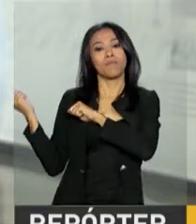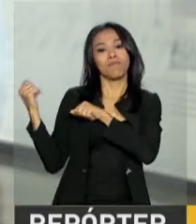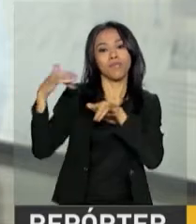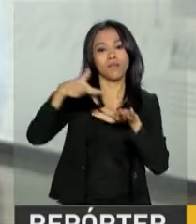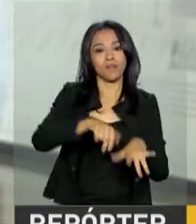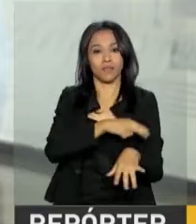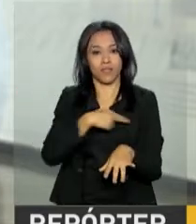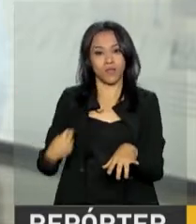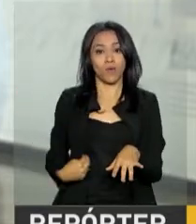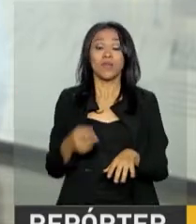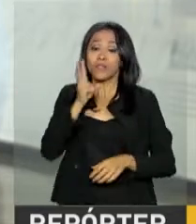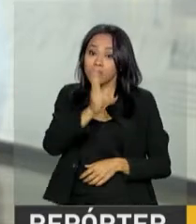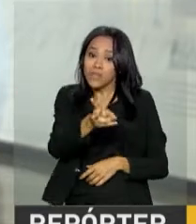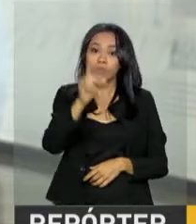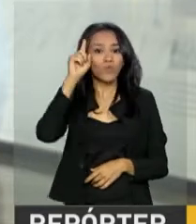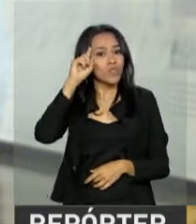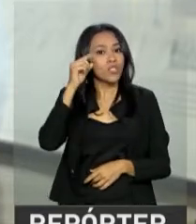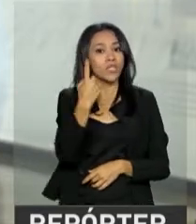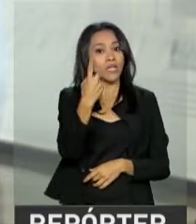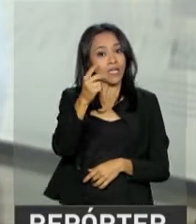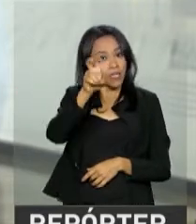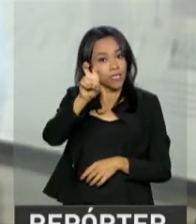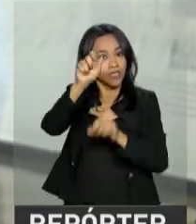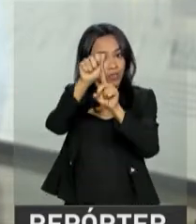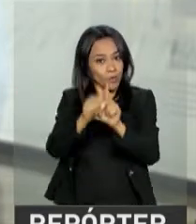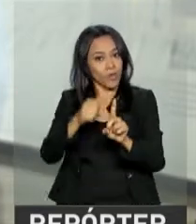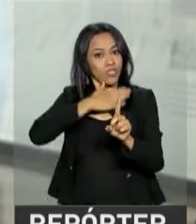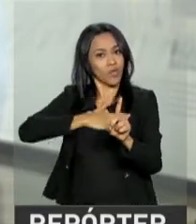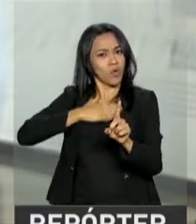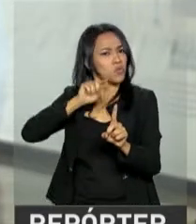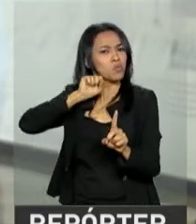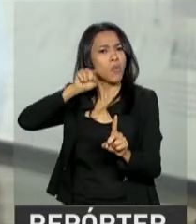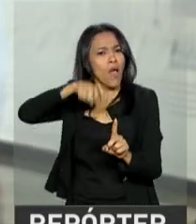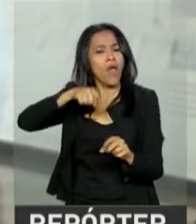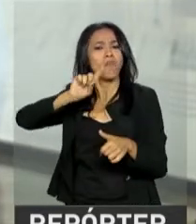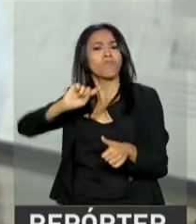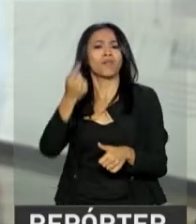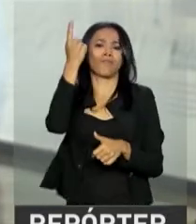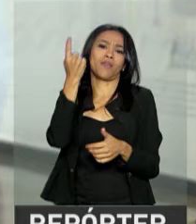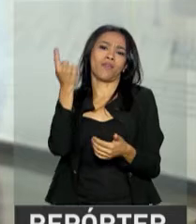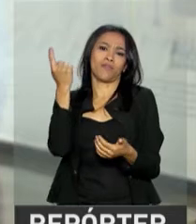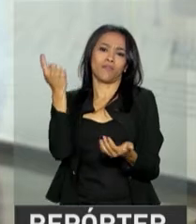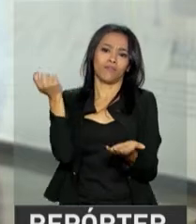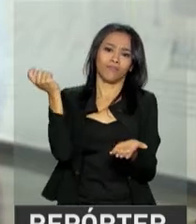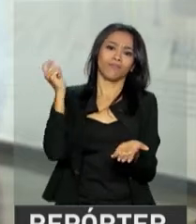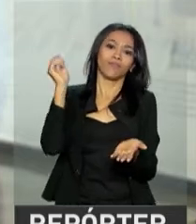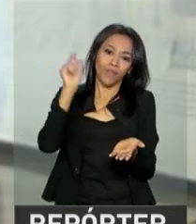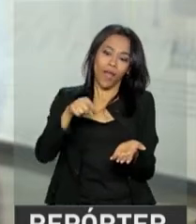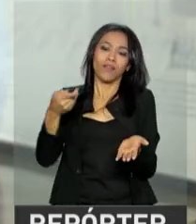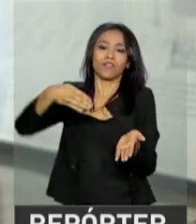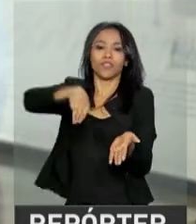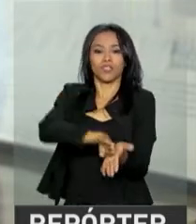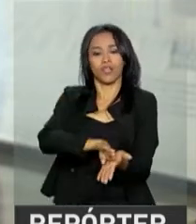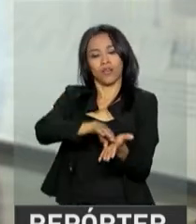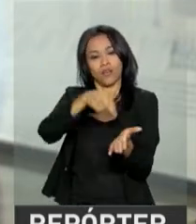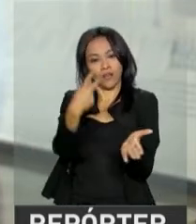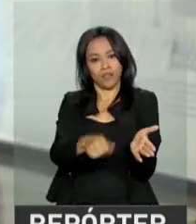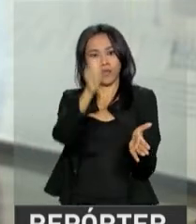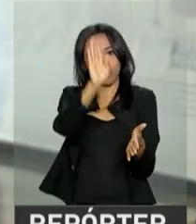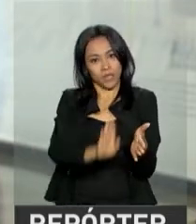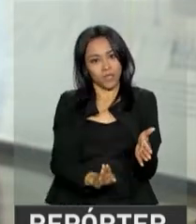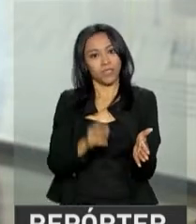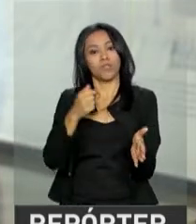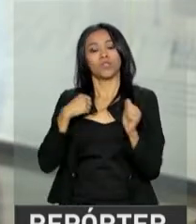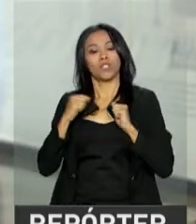em 15 de agosto é uma referência a data do primeiro registro oficial da chegada ao brasil de